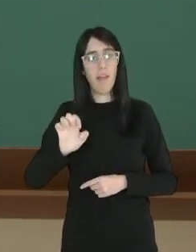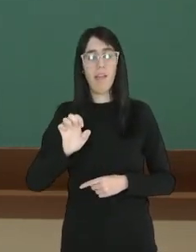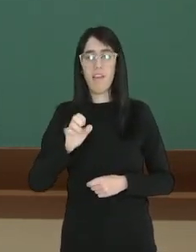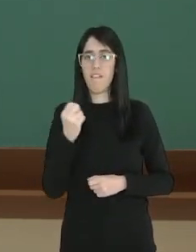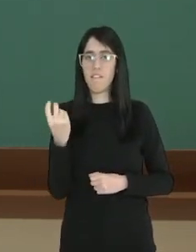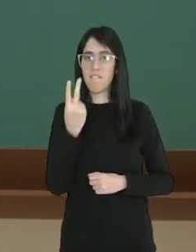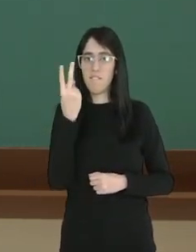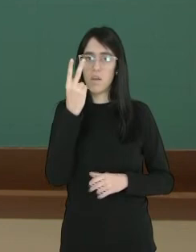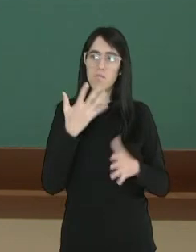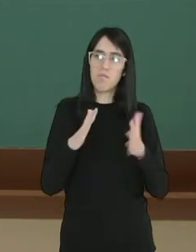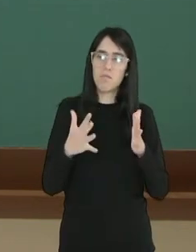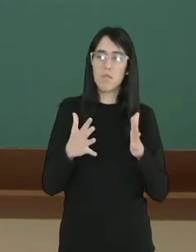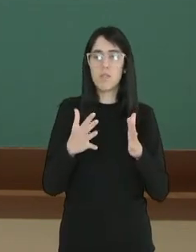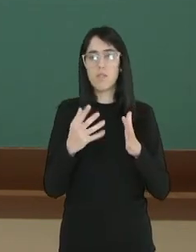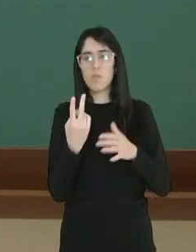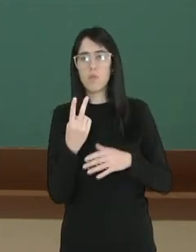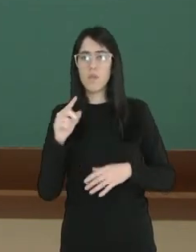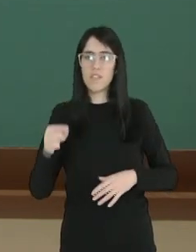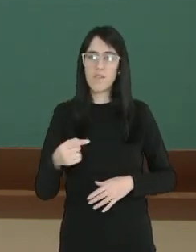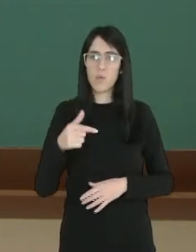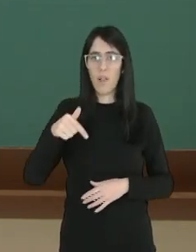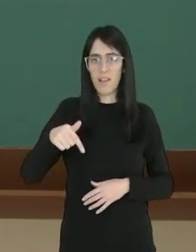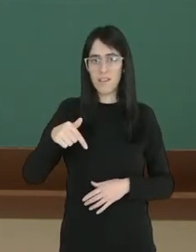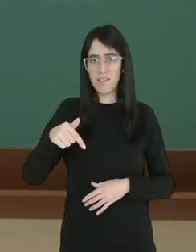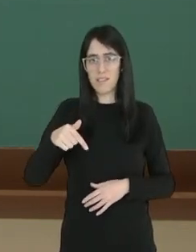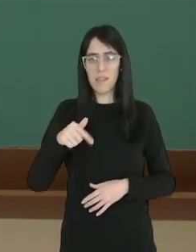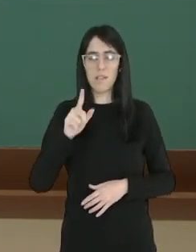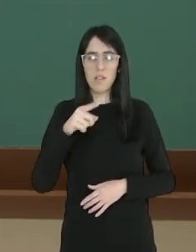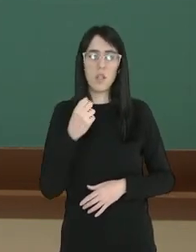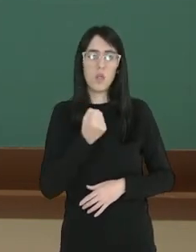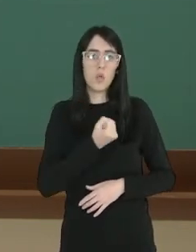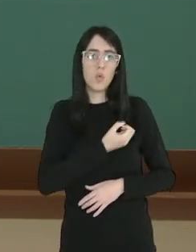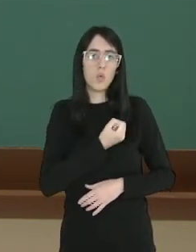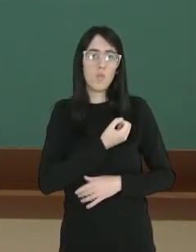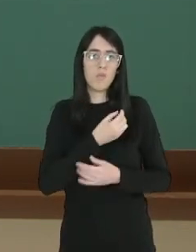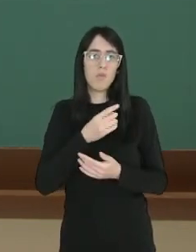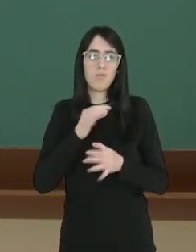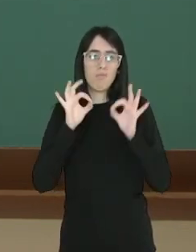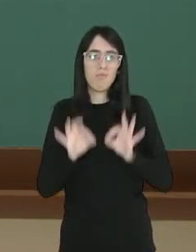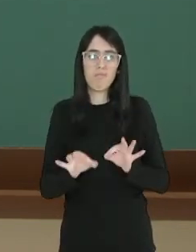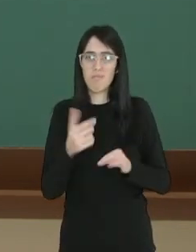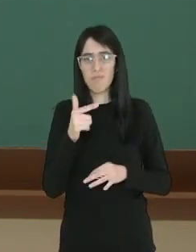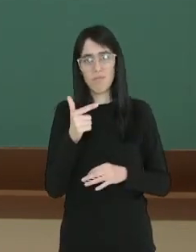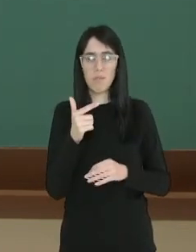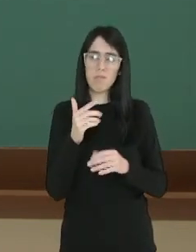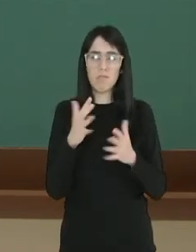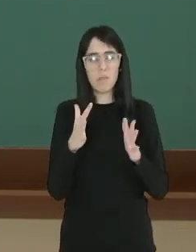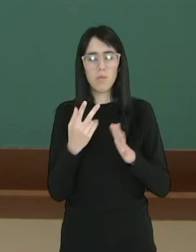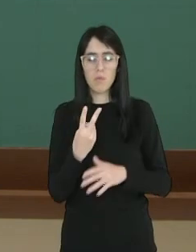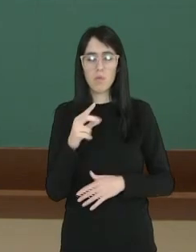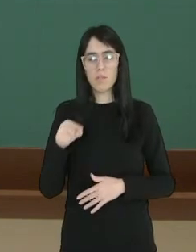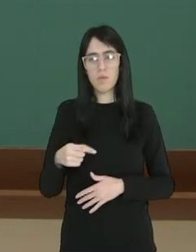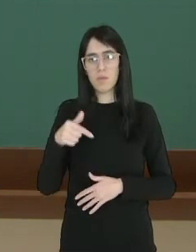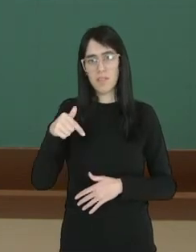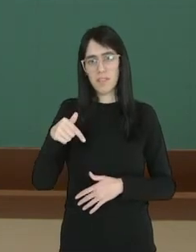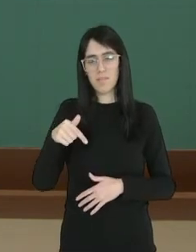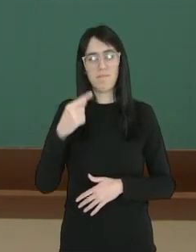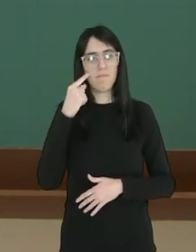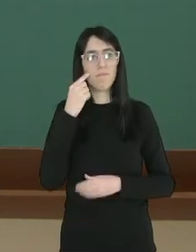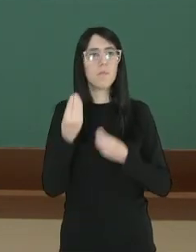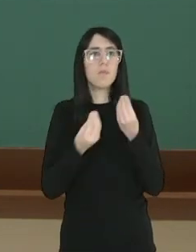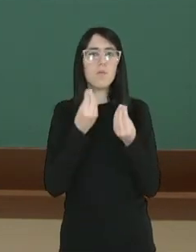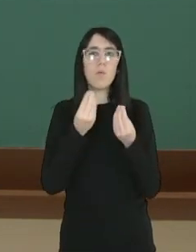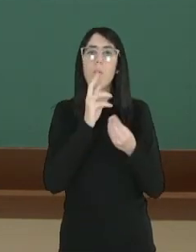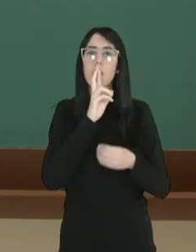aproximado de 2,7. Ela é um número irracional, né, pessoal? Então, por isso o valor aproximado. Então, vamos para a